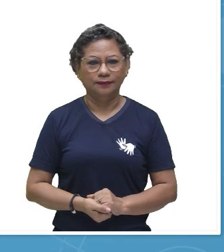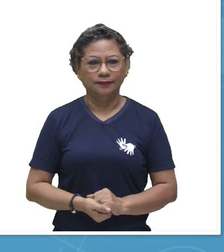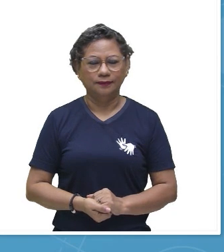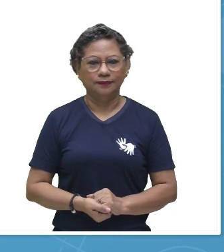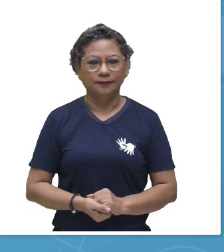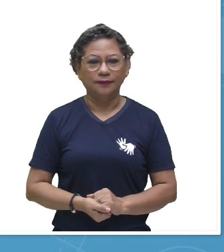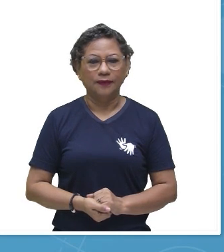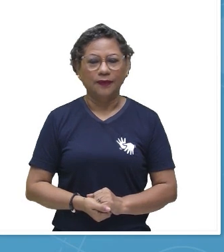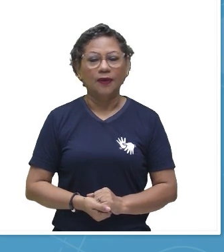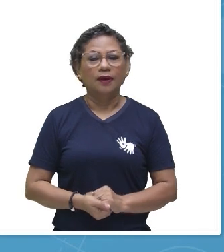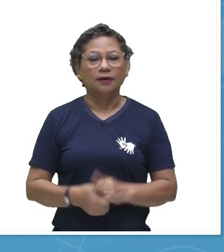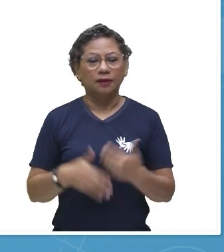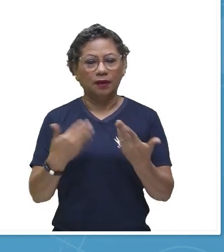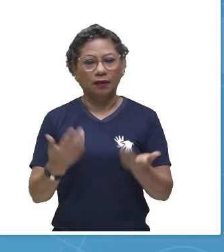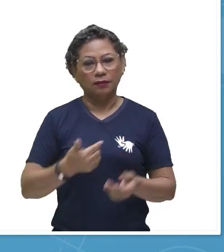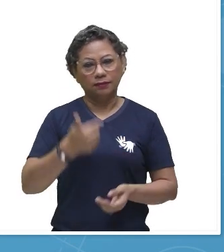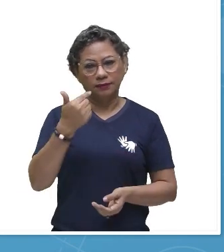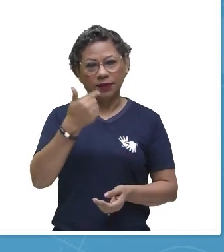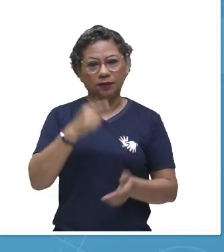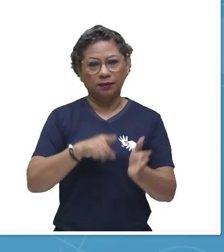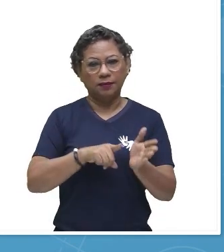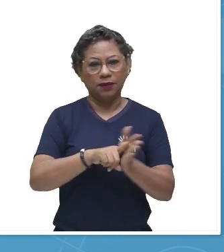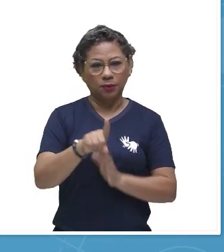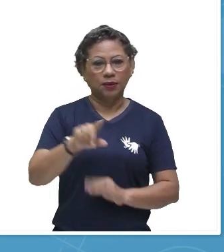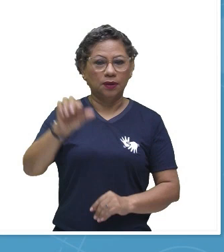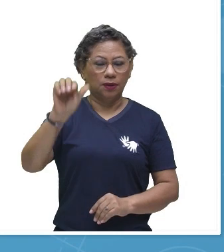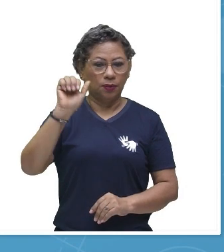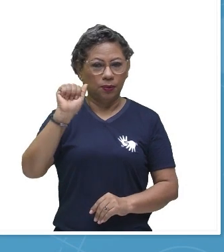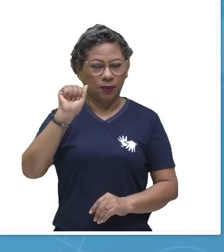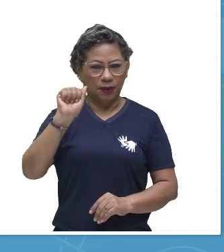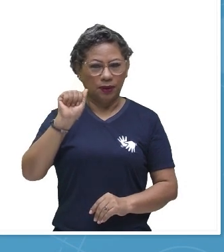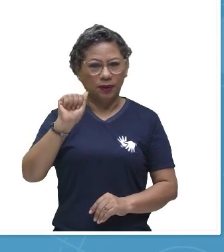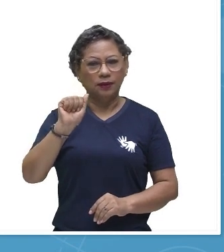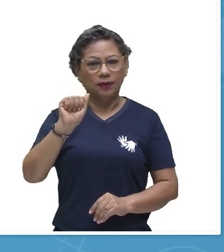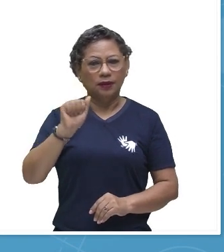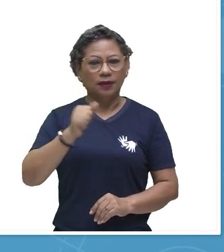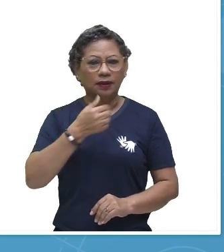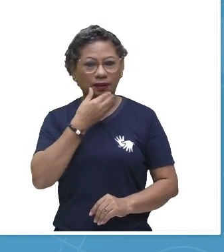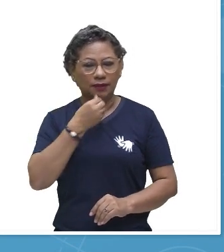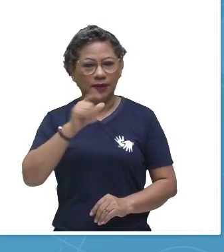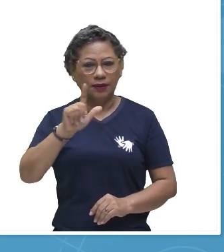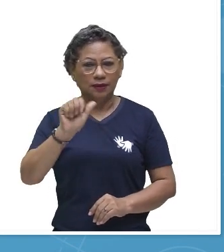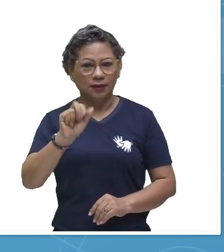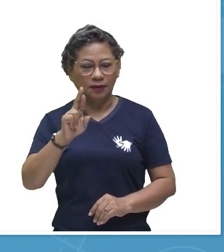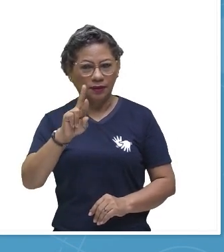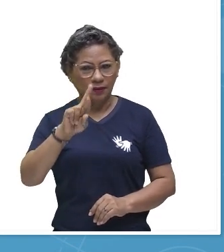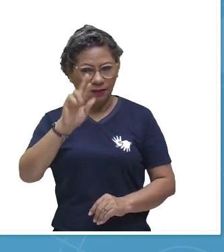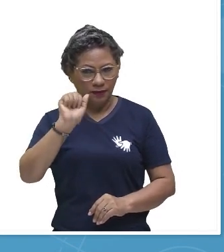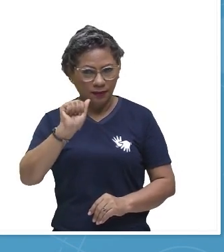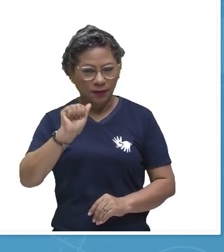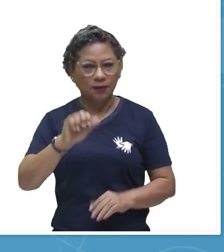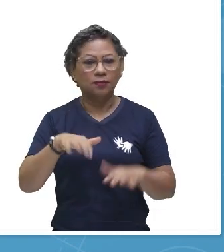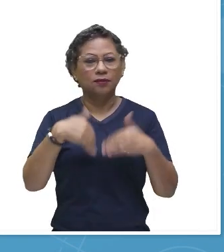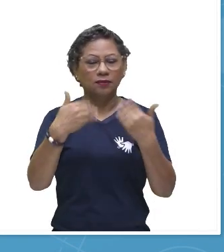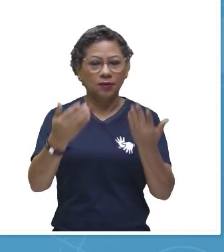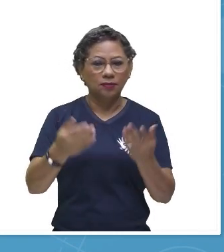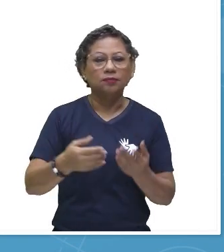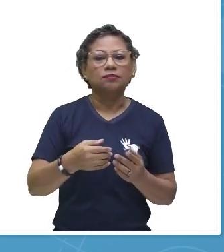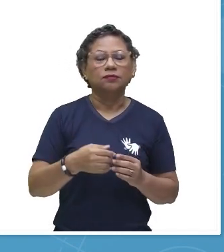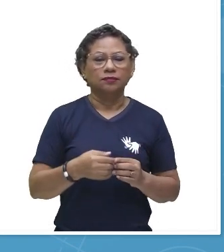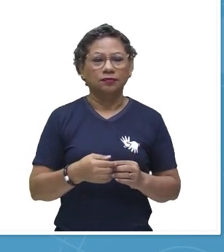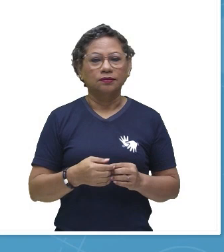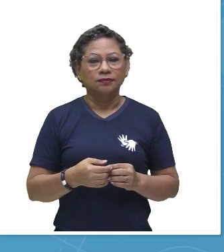Na segunda questão, no item A, pergunta para Laura, qual a classificação das retas azul